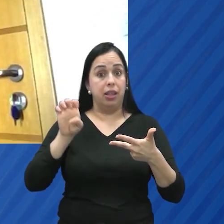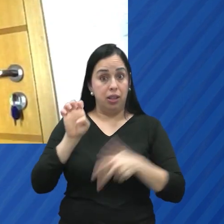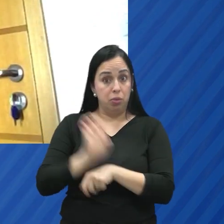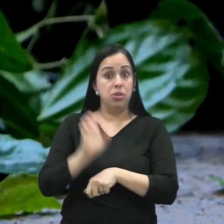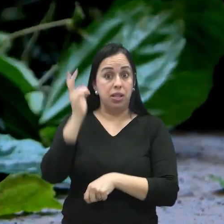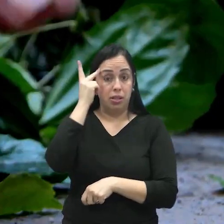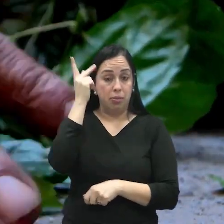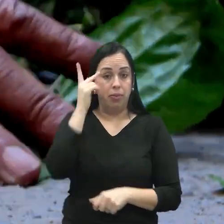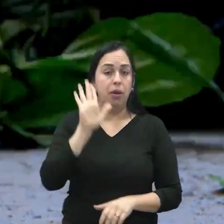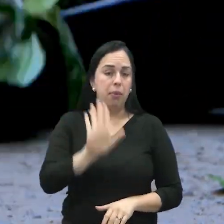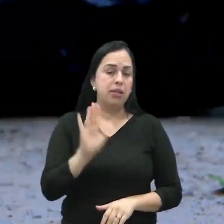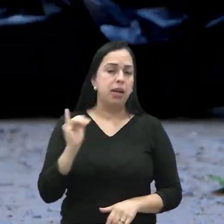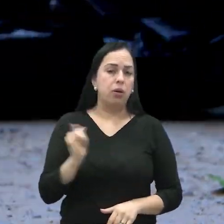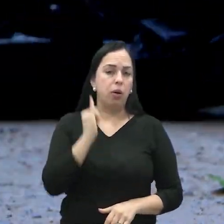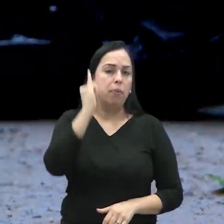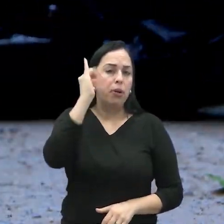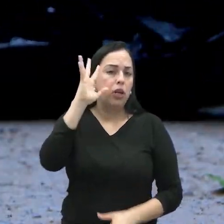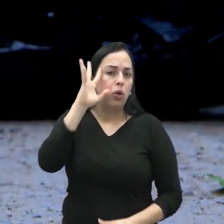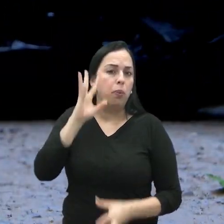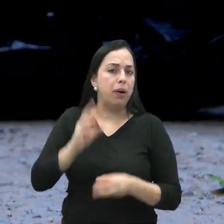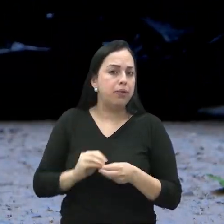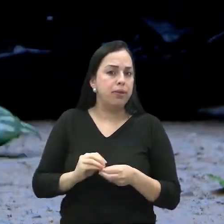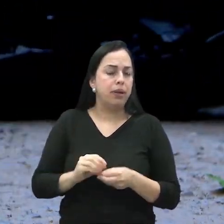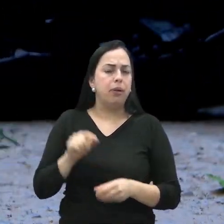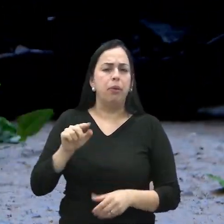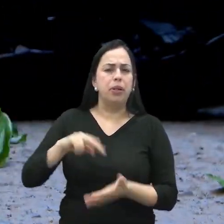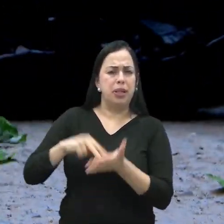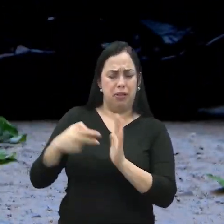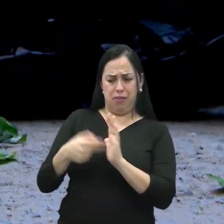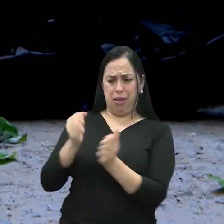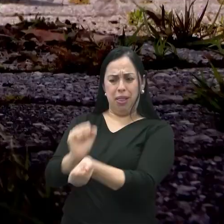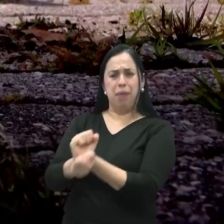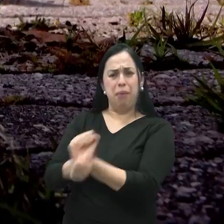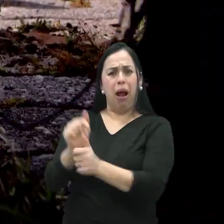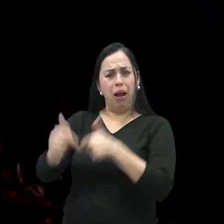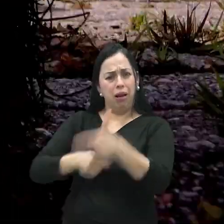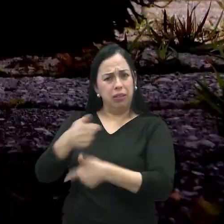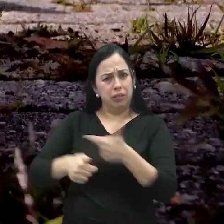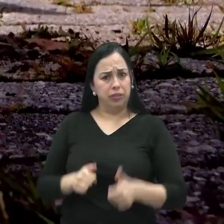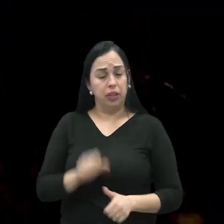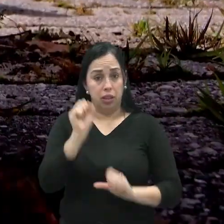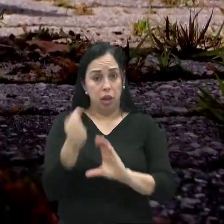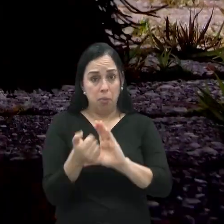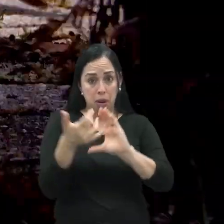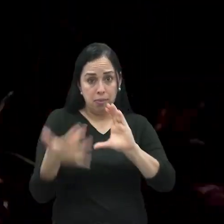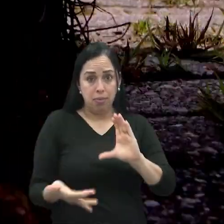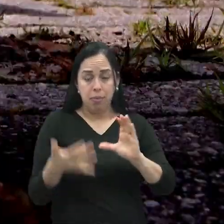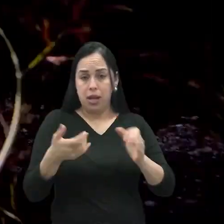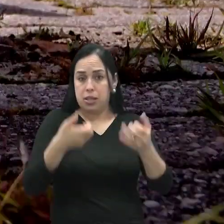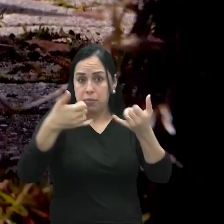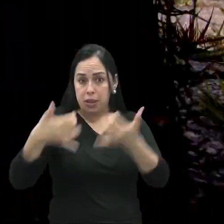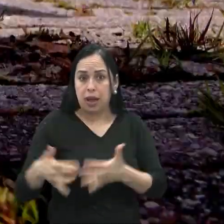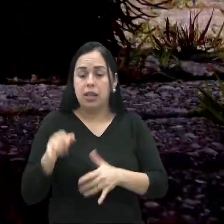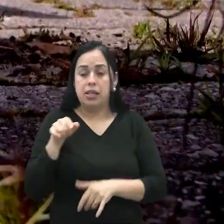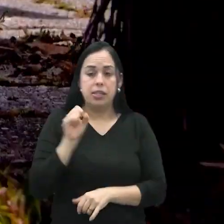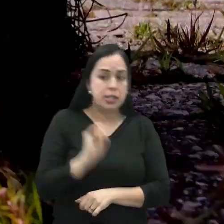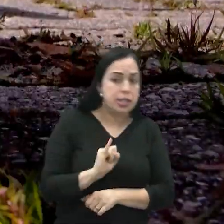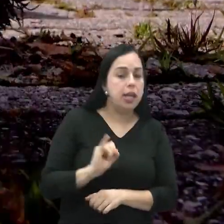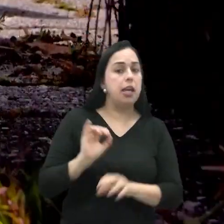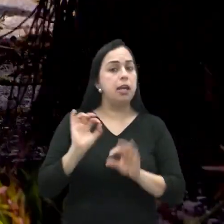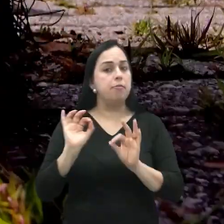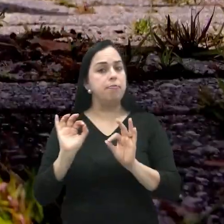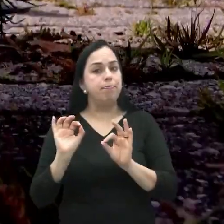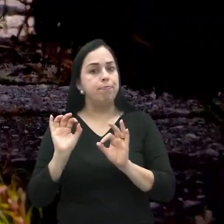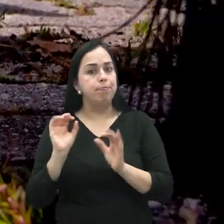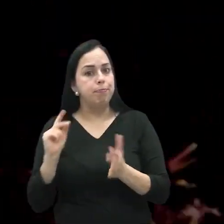Paulo, né? É importante entender o que se enquadra como trabalho escravo. Existem algumas características para definir se o